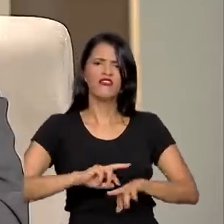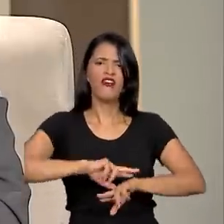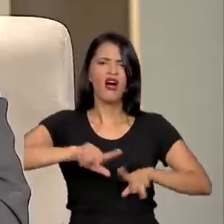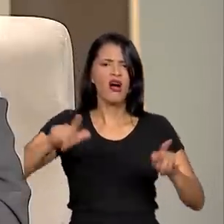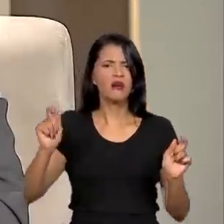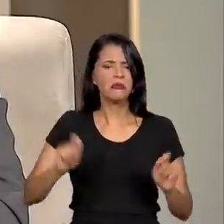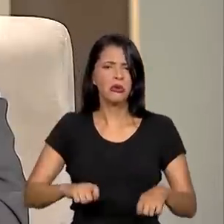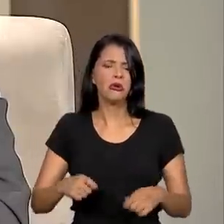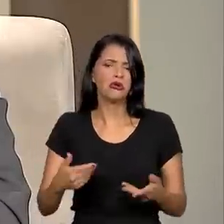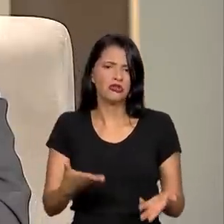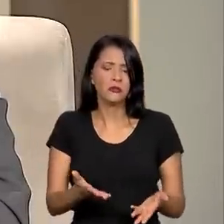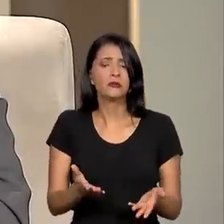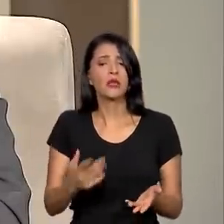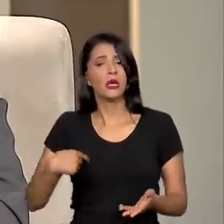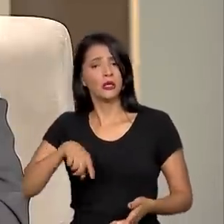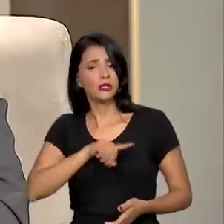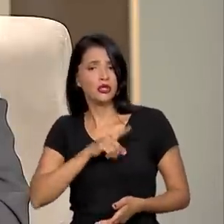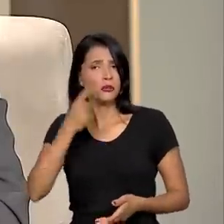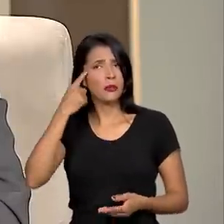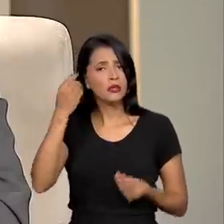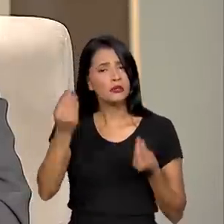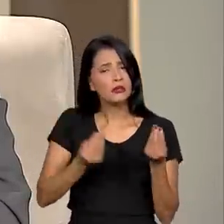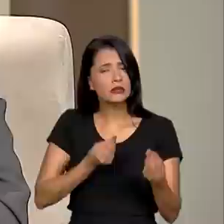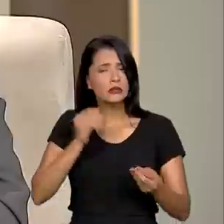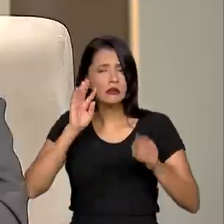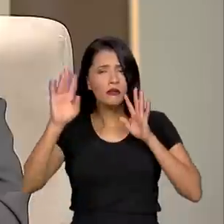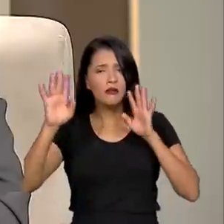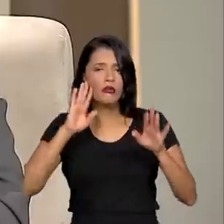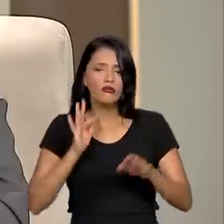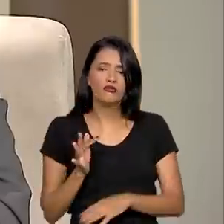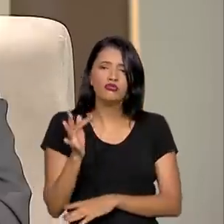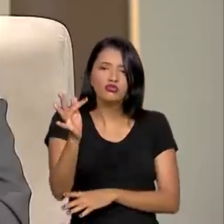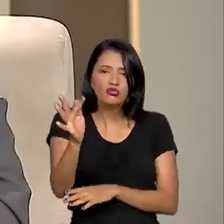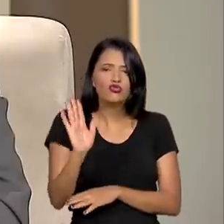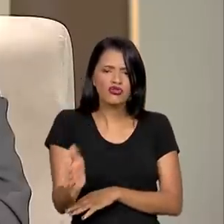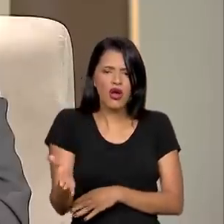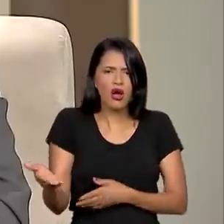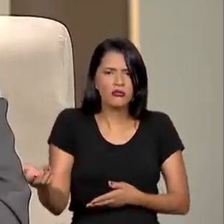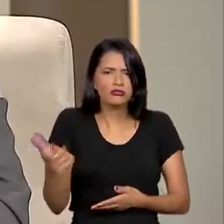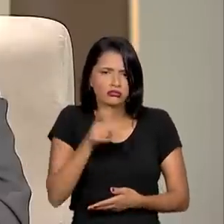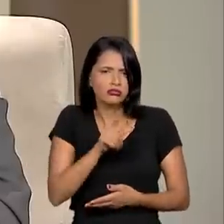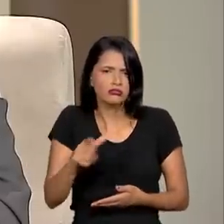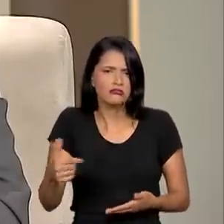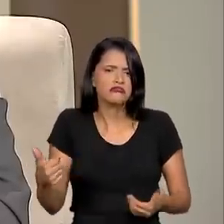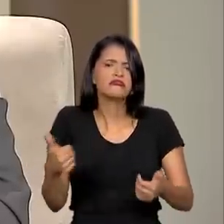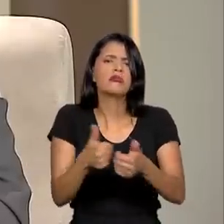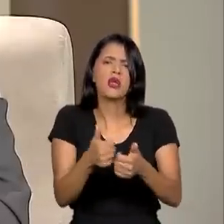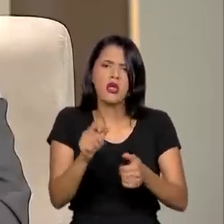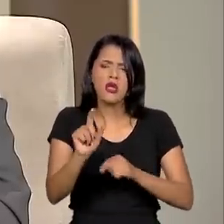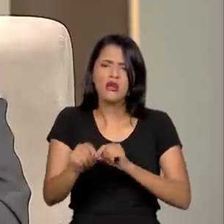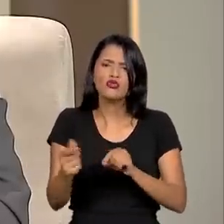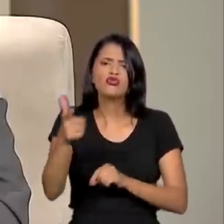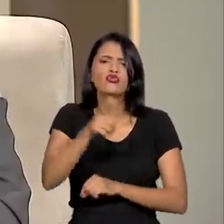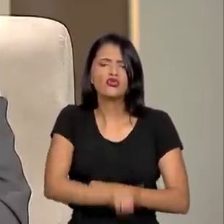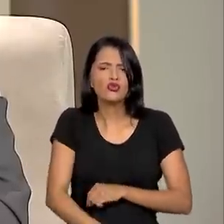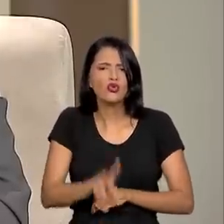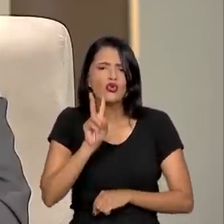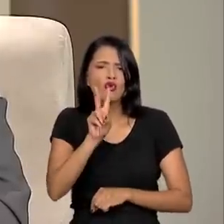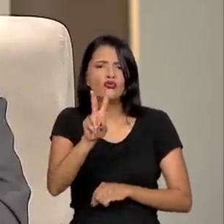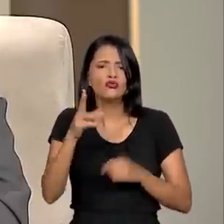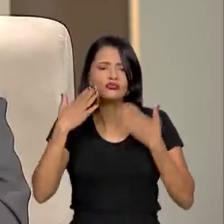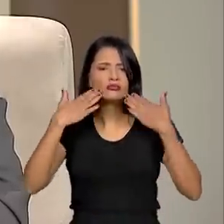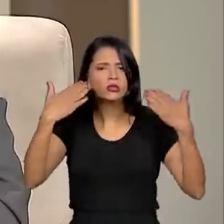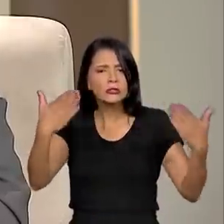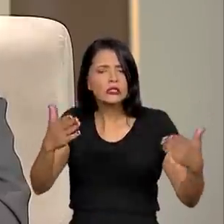né? Nós podemos imaginar, num futuro bem próximo, a releitura de exposições